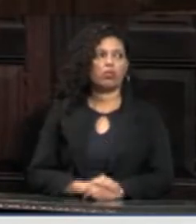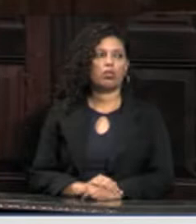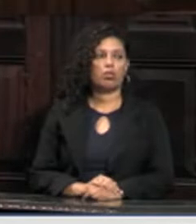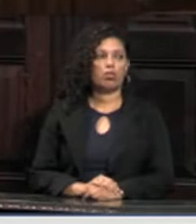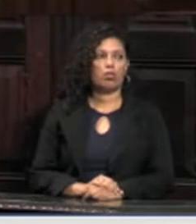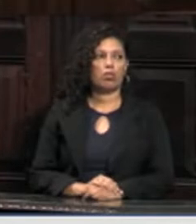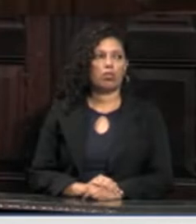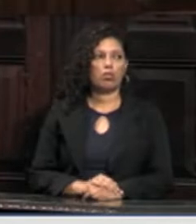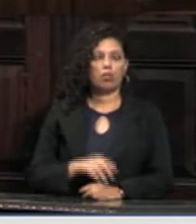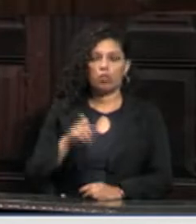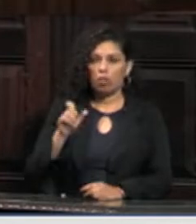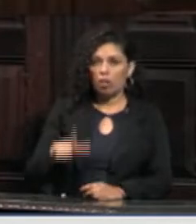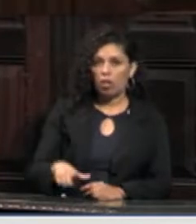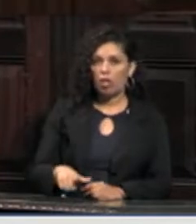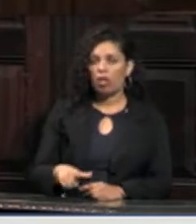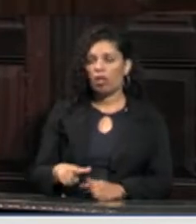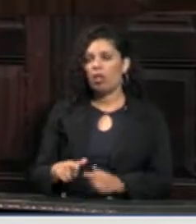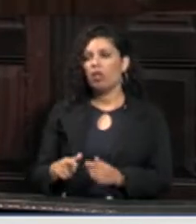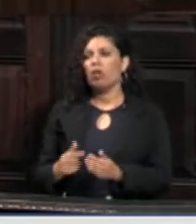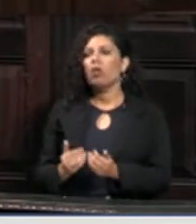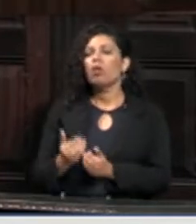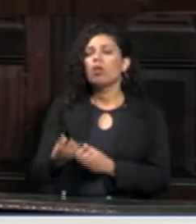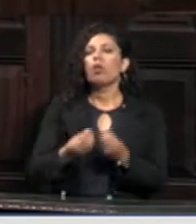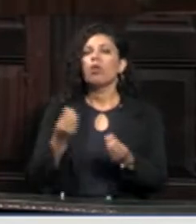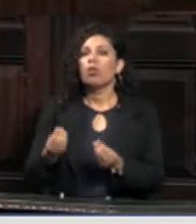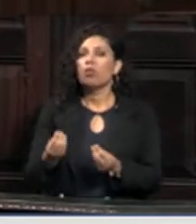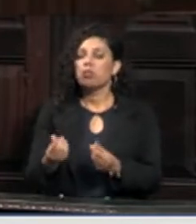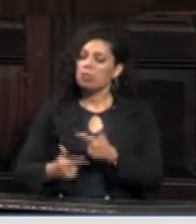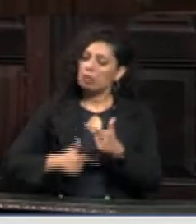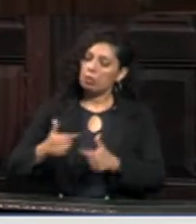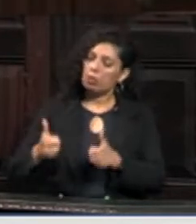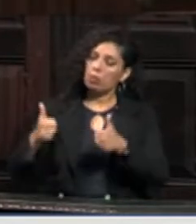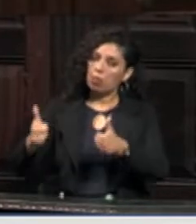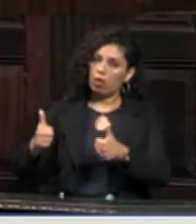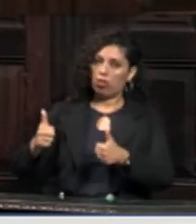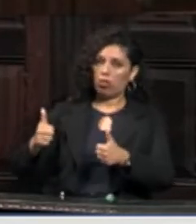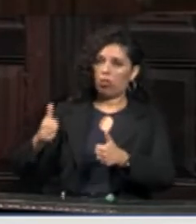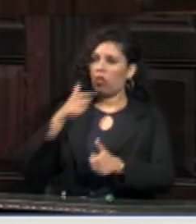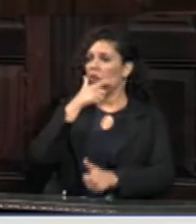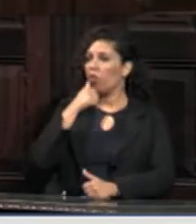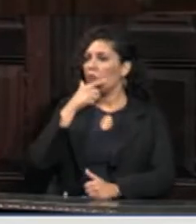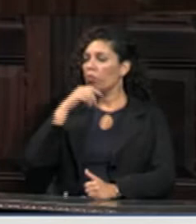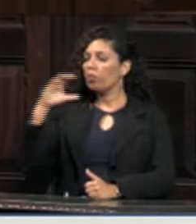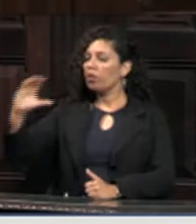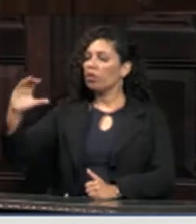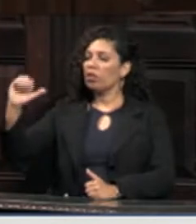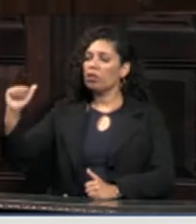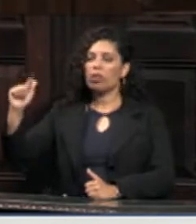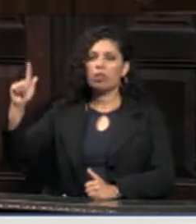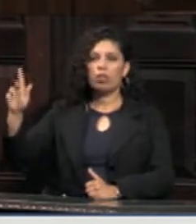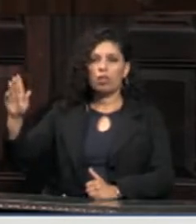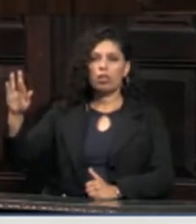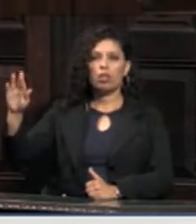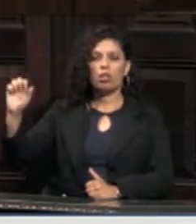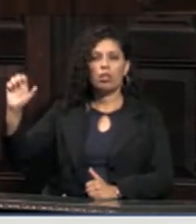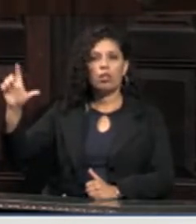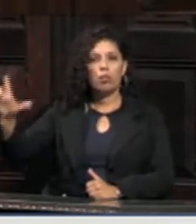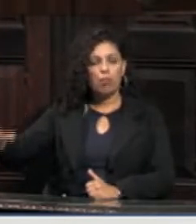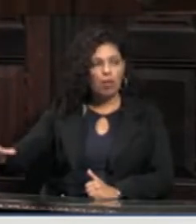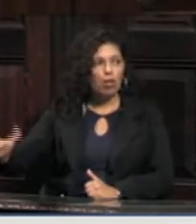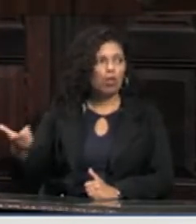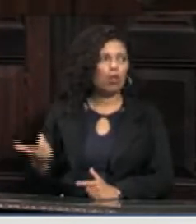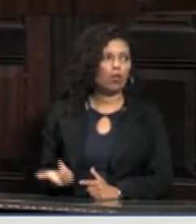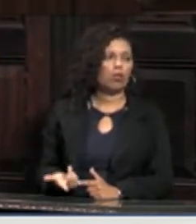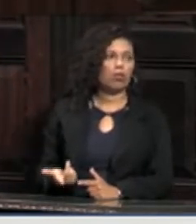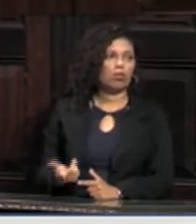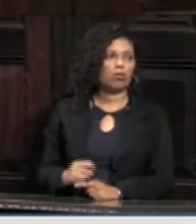aqui nos governos Sérgio Cabral e Pezão. Isso foi marcante,